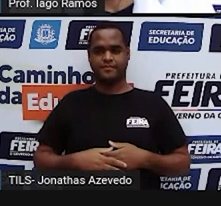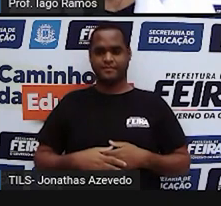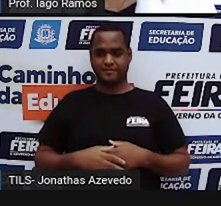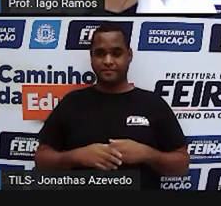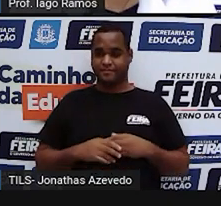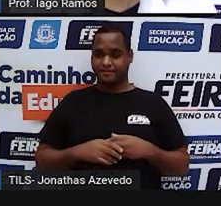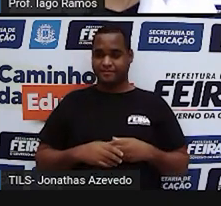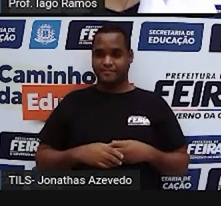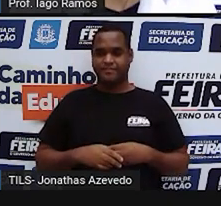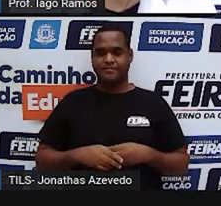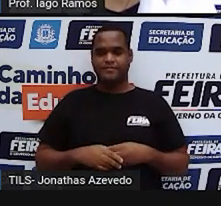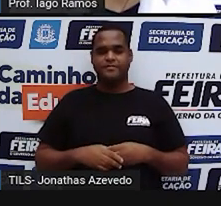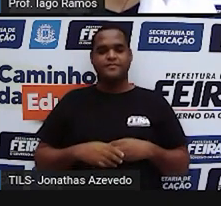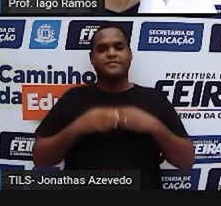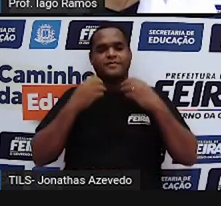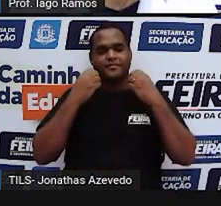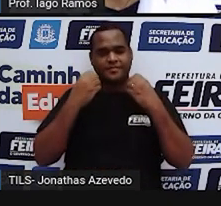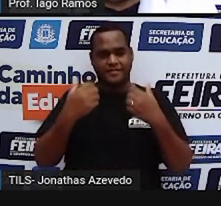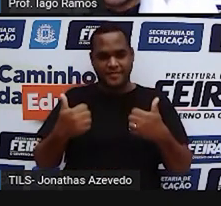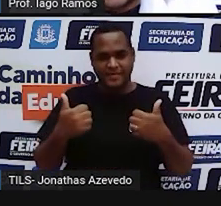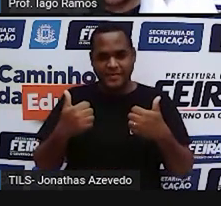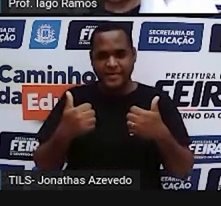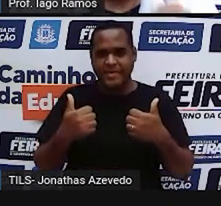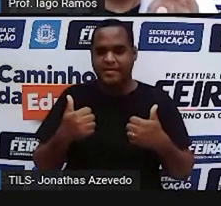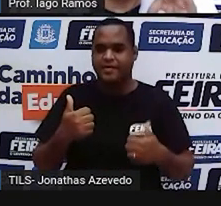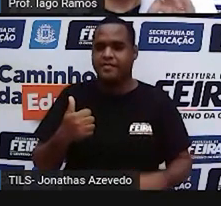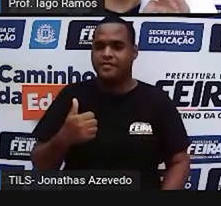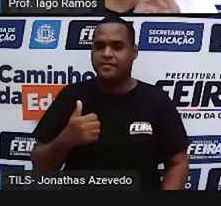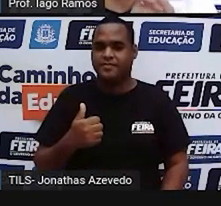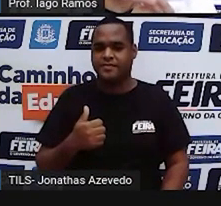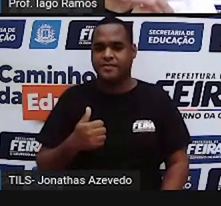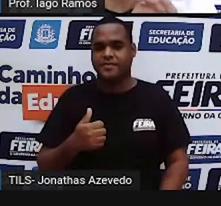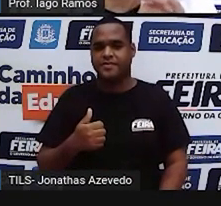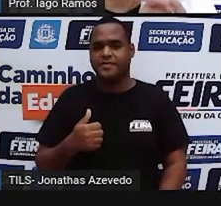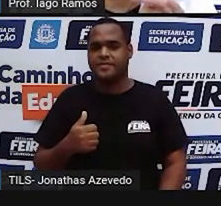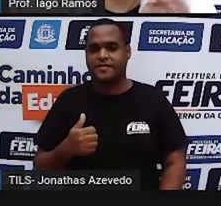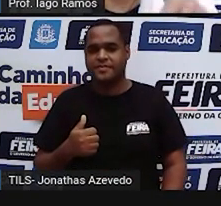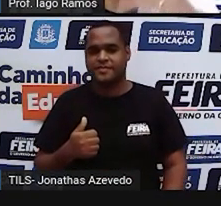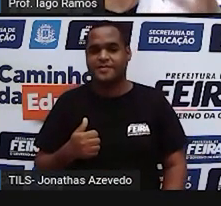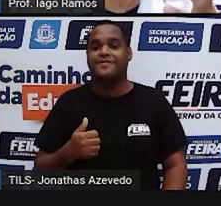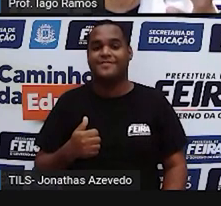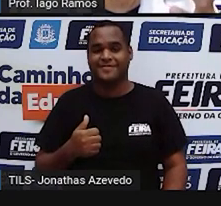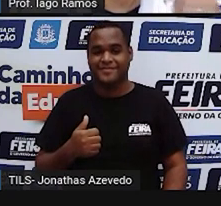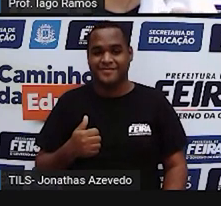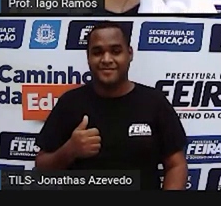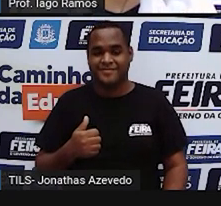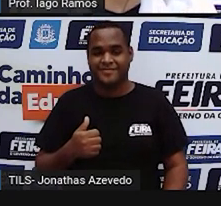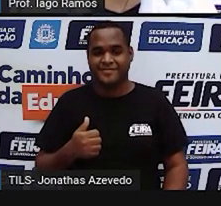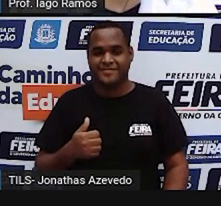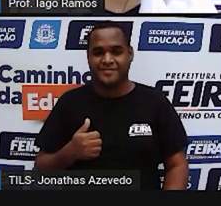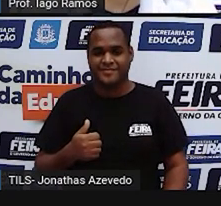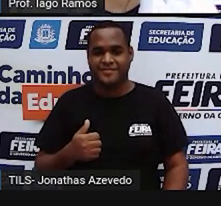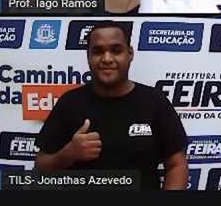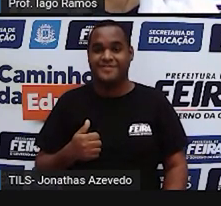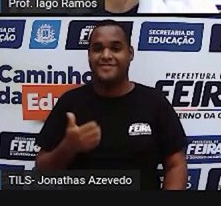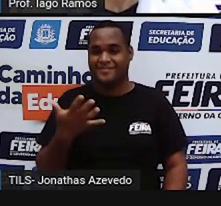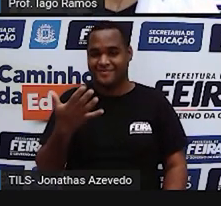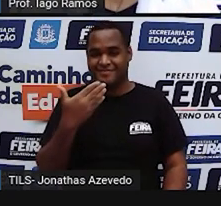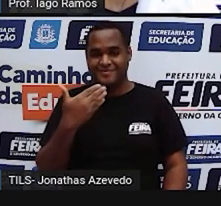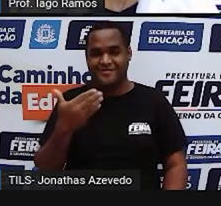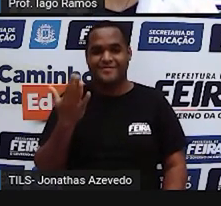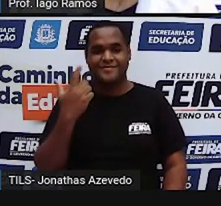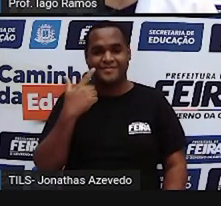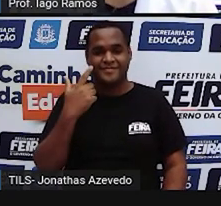o ó então né O que é que eu queria aliás volta aqui não passei mesmo